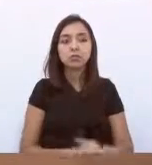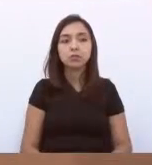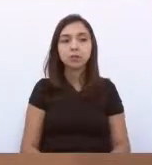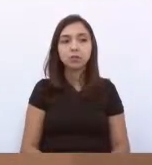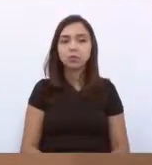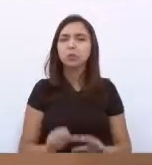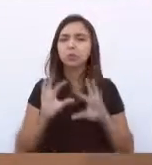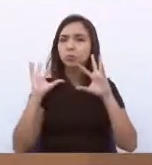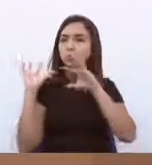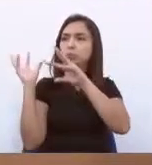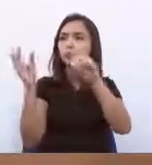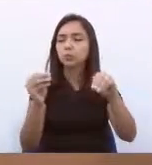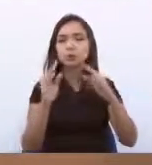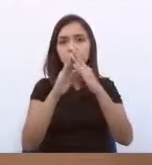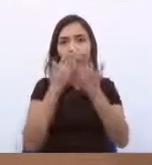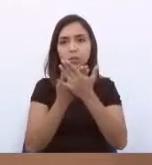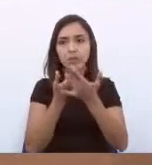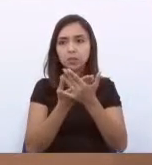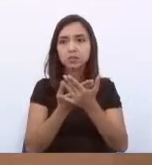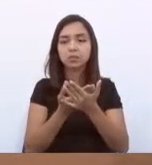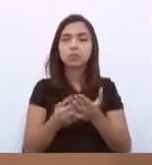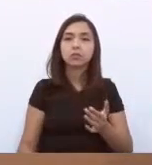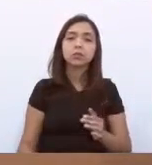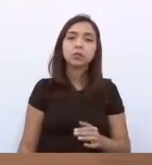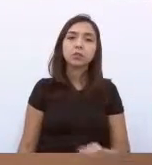quase todas as escolas